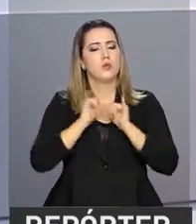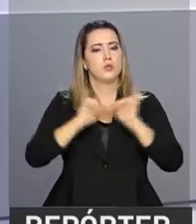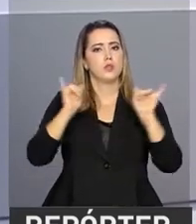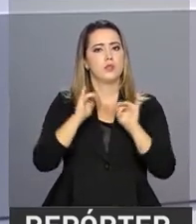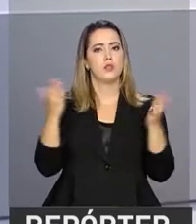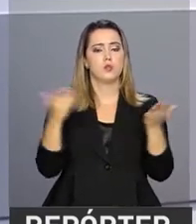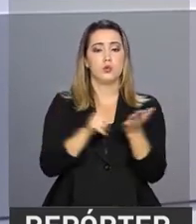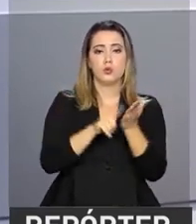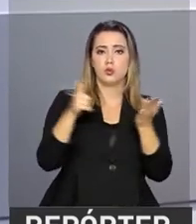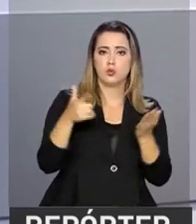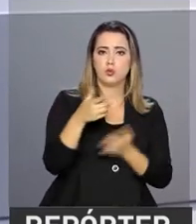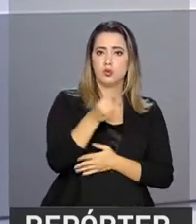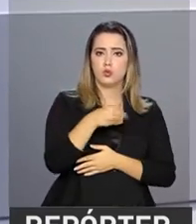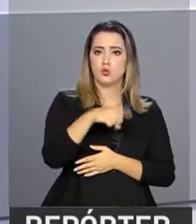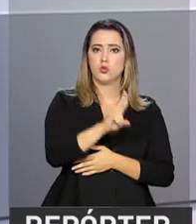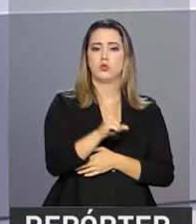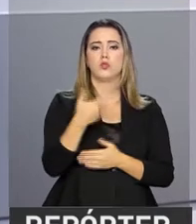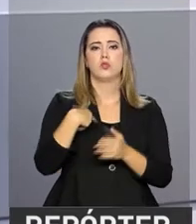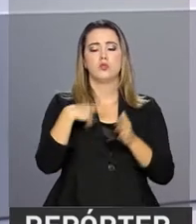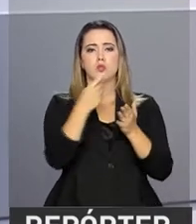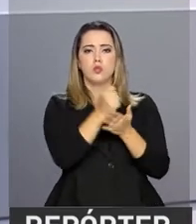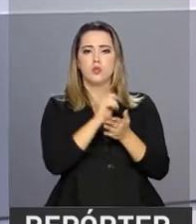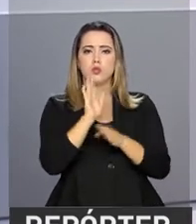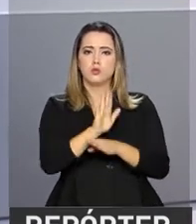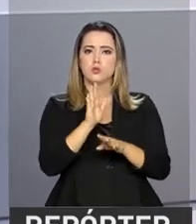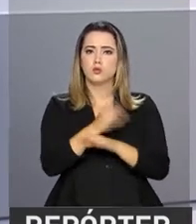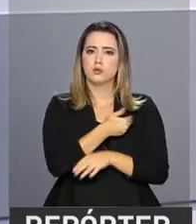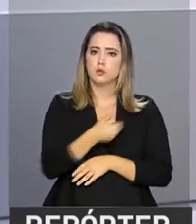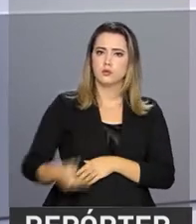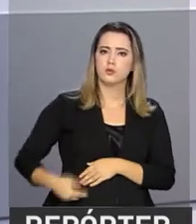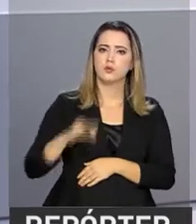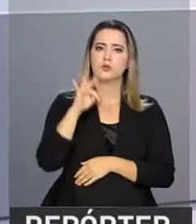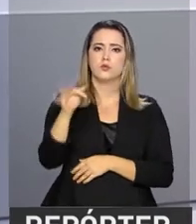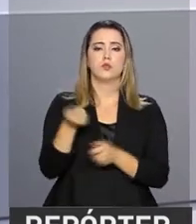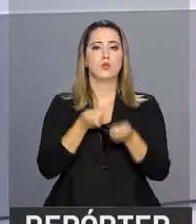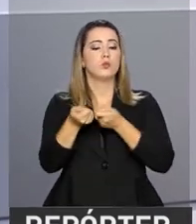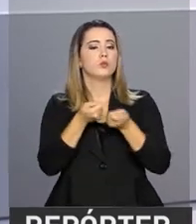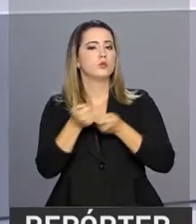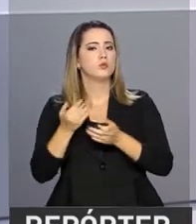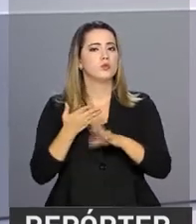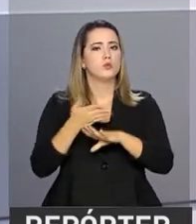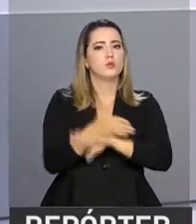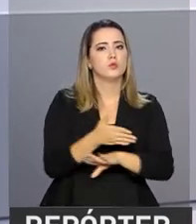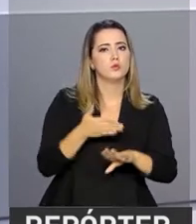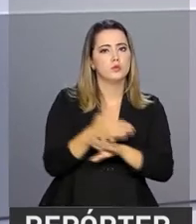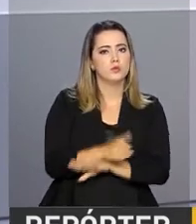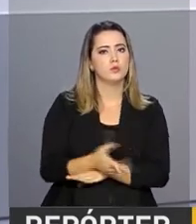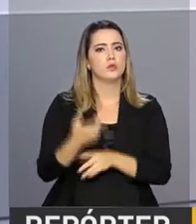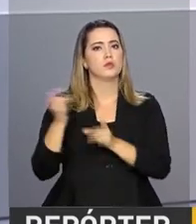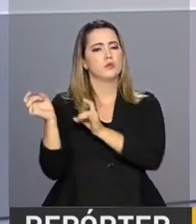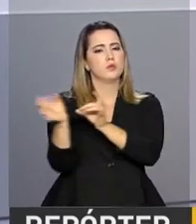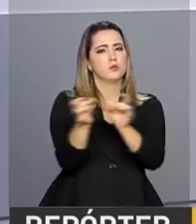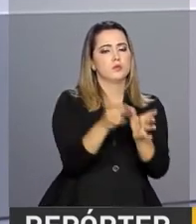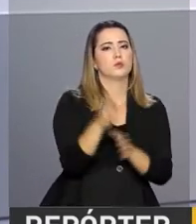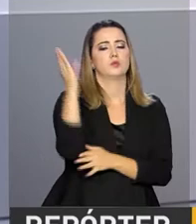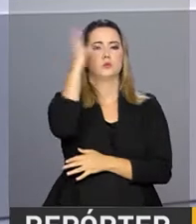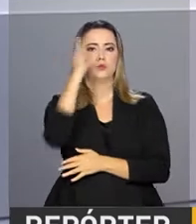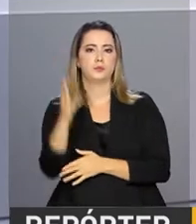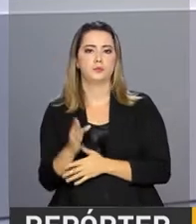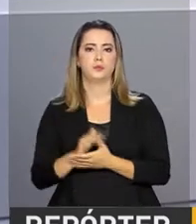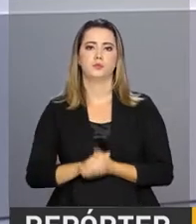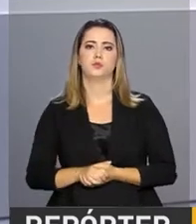hoje no diário oficial da união a ferramenta vai auxiliar o governo federal na gestão de entraves enfrentados por exportadores